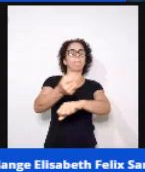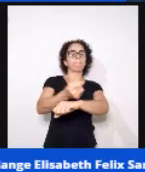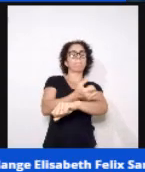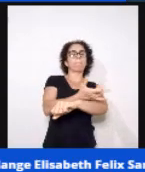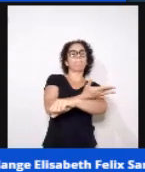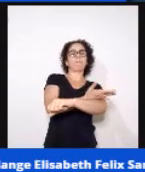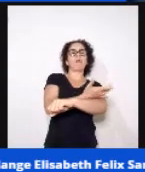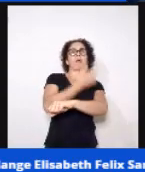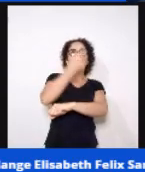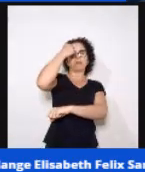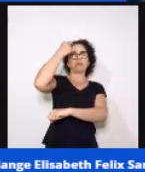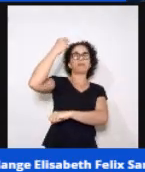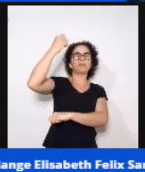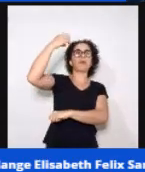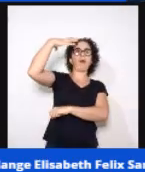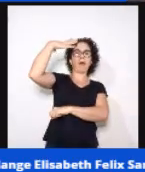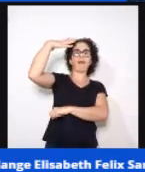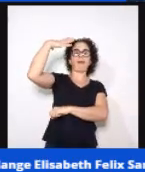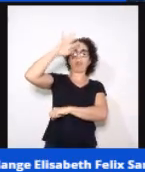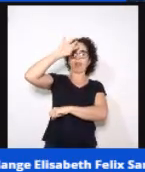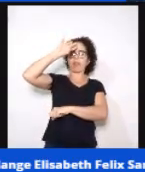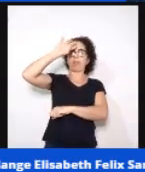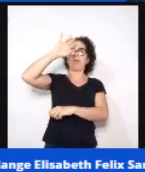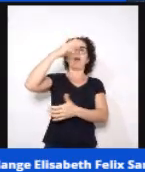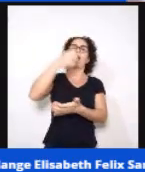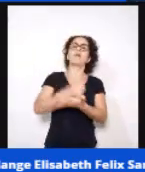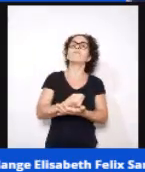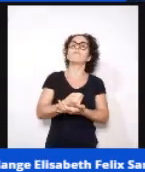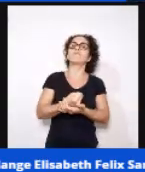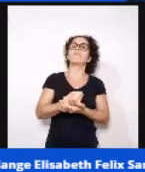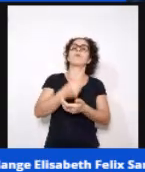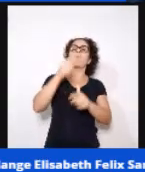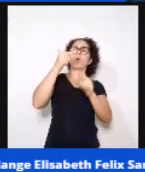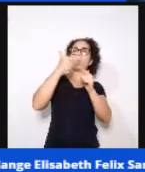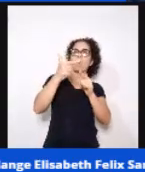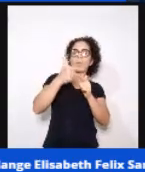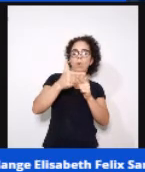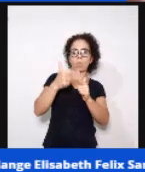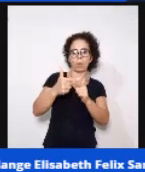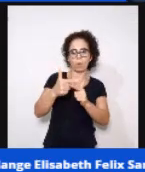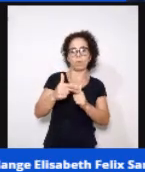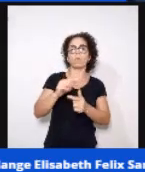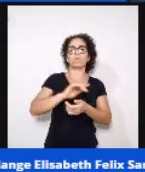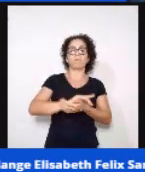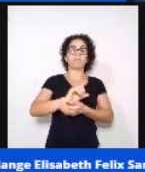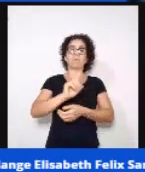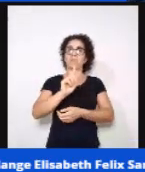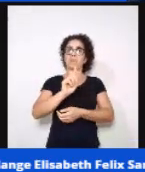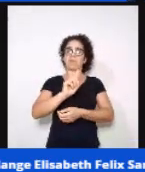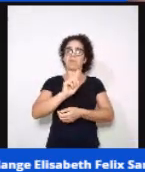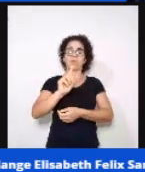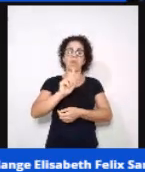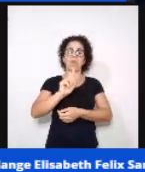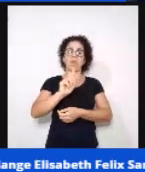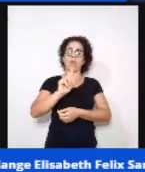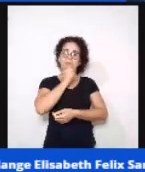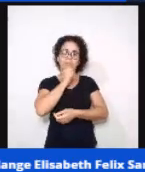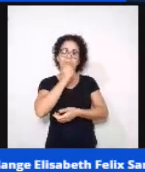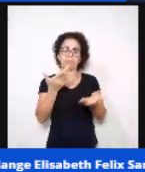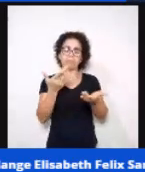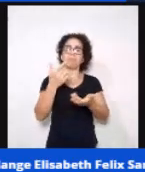para resolver um problema. Então, de nada adianta eu entender alguma